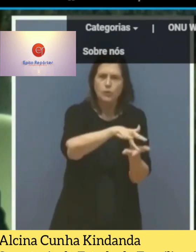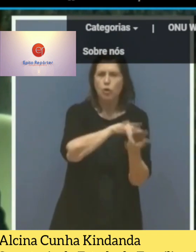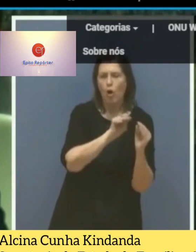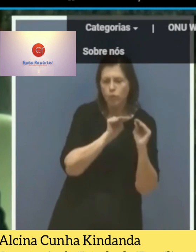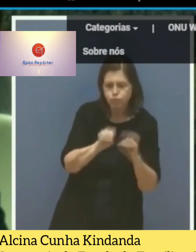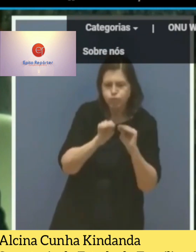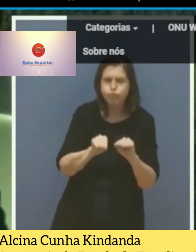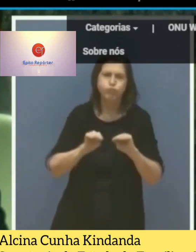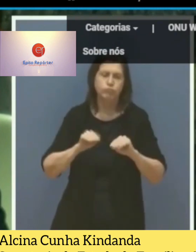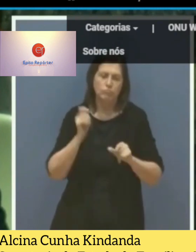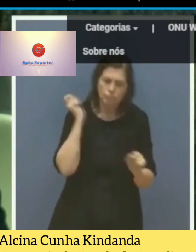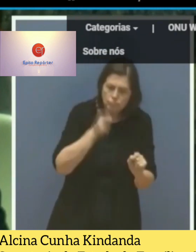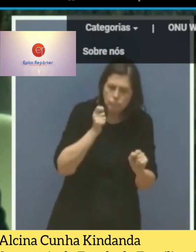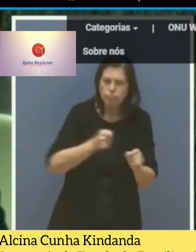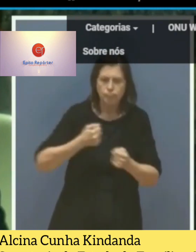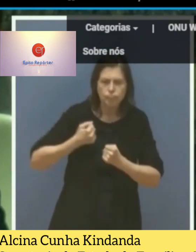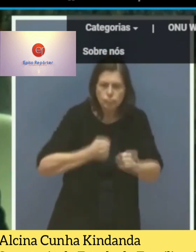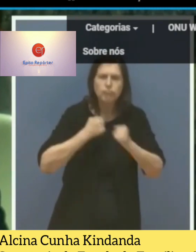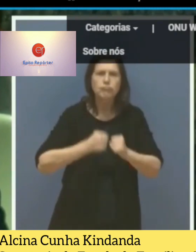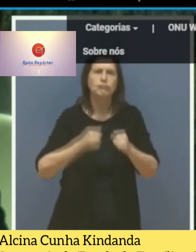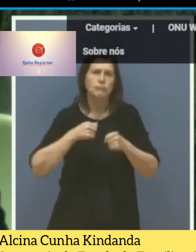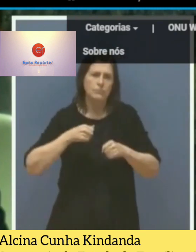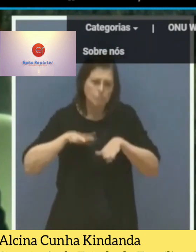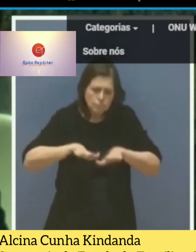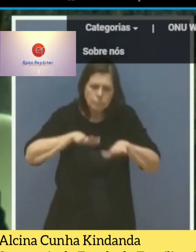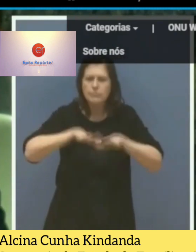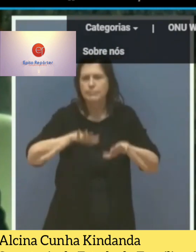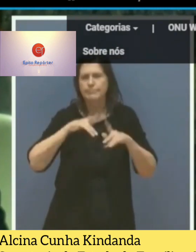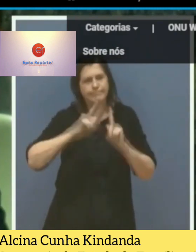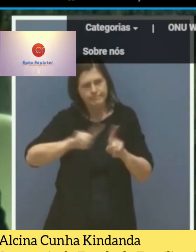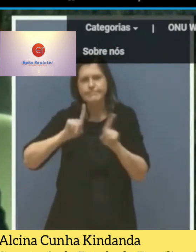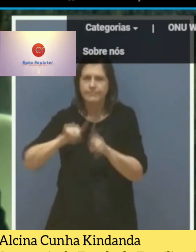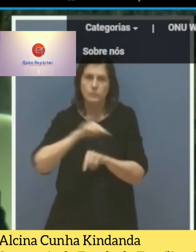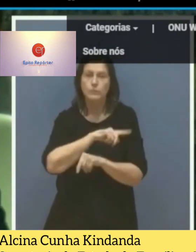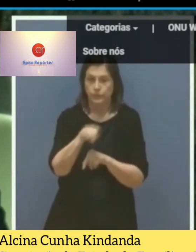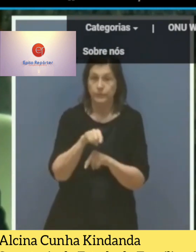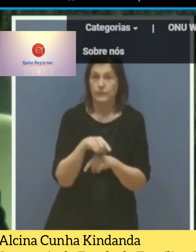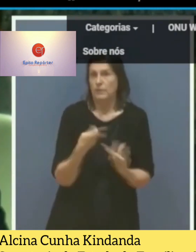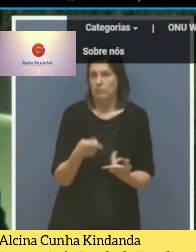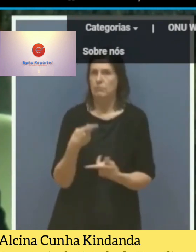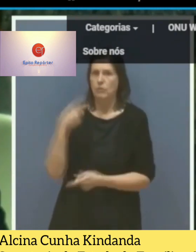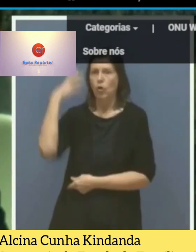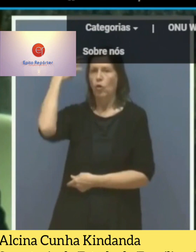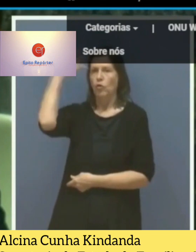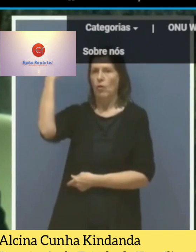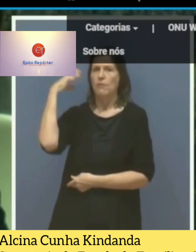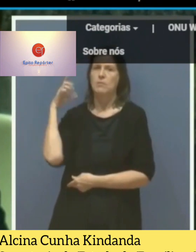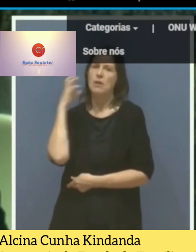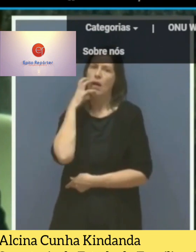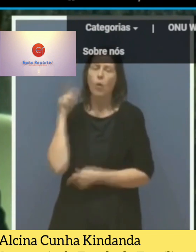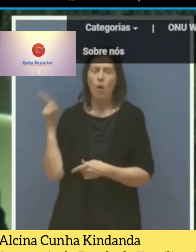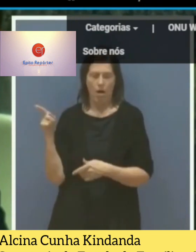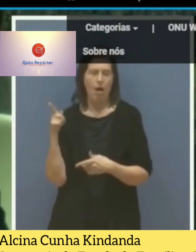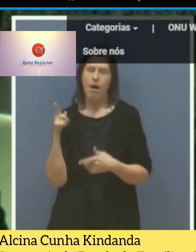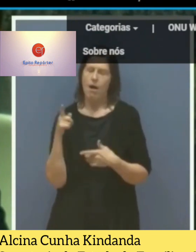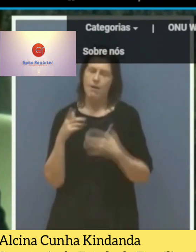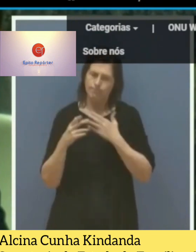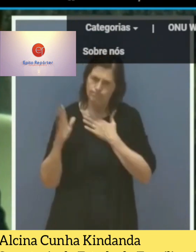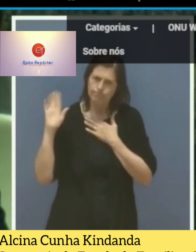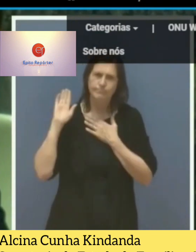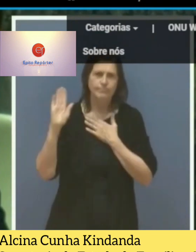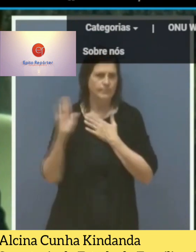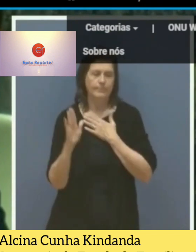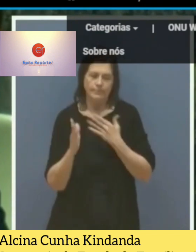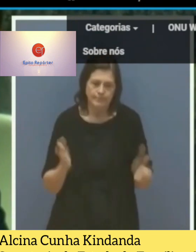de monstro engajamento comprometimento do governo angolano no processo de inclusão da pessoa com deficiência no mercado de